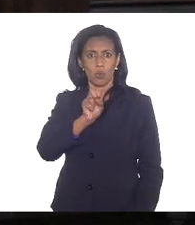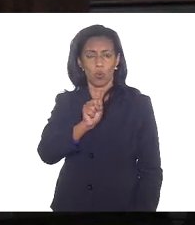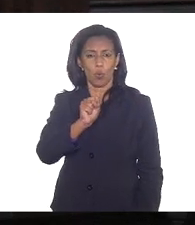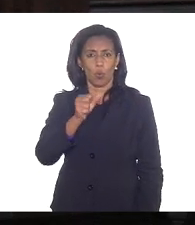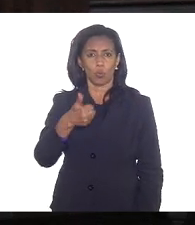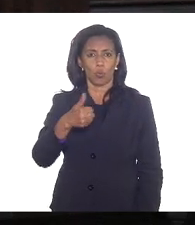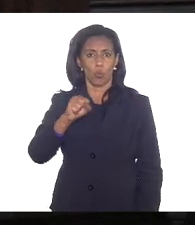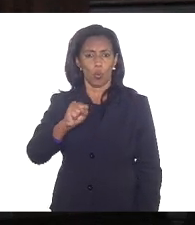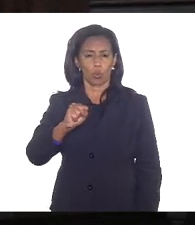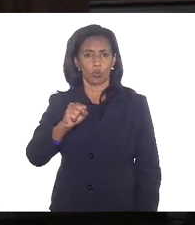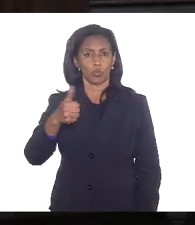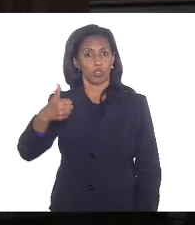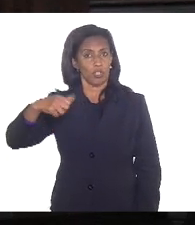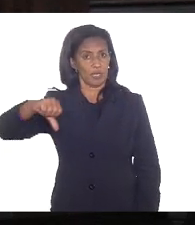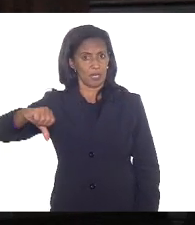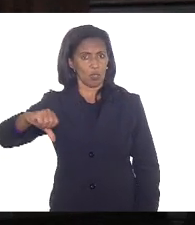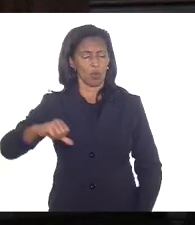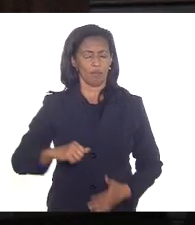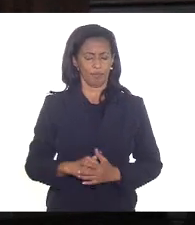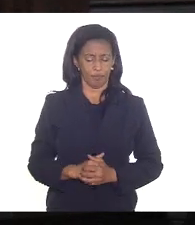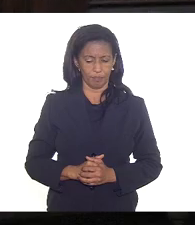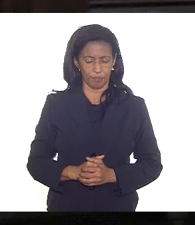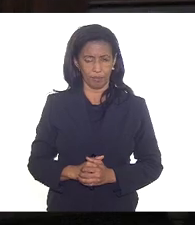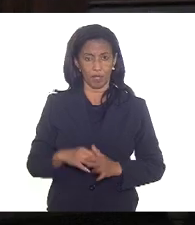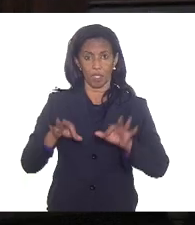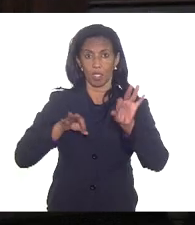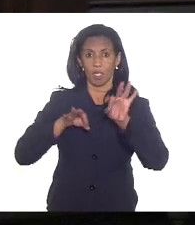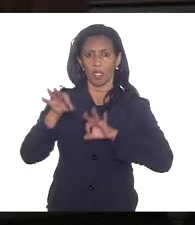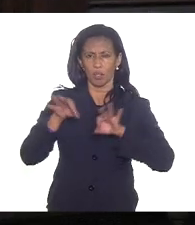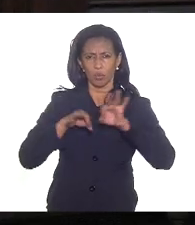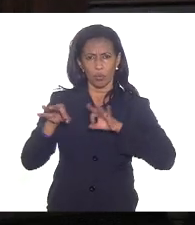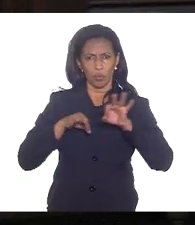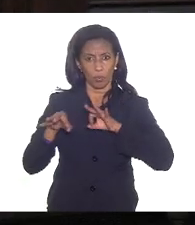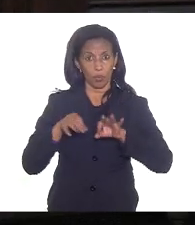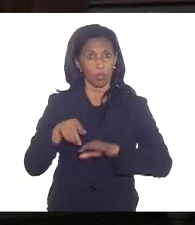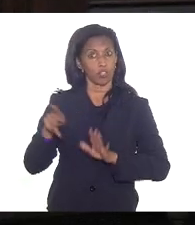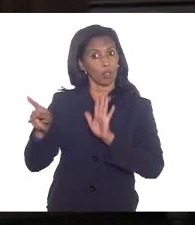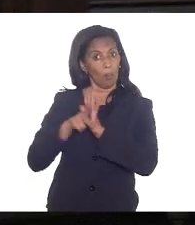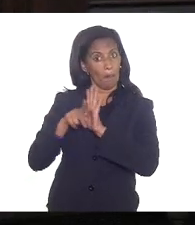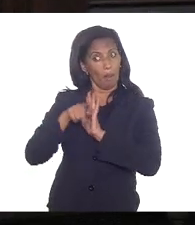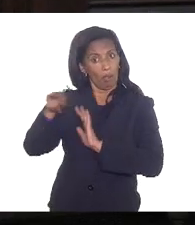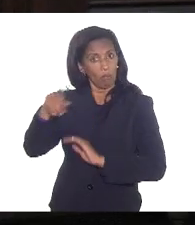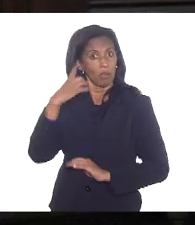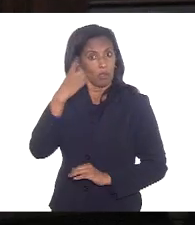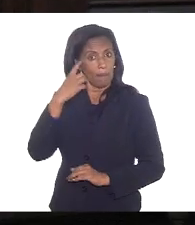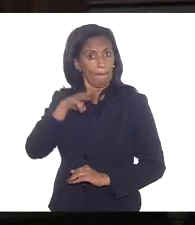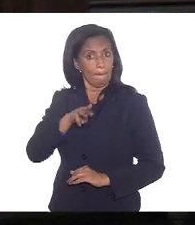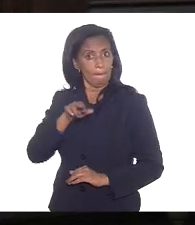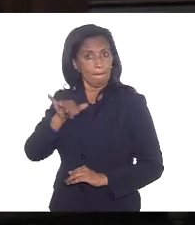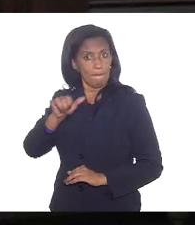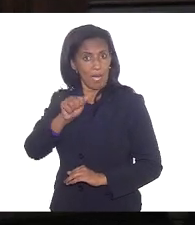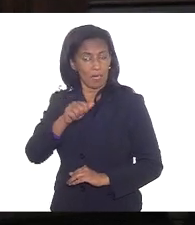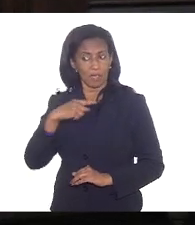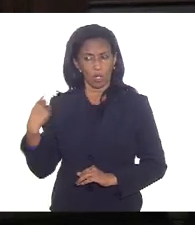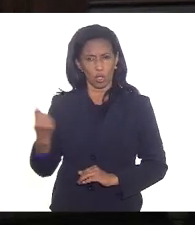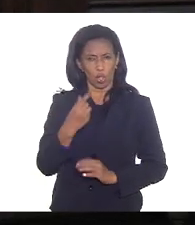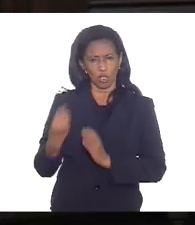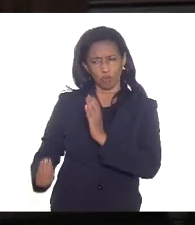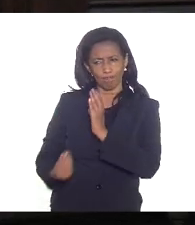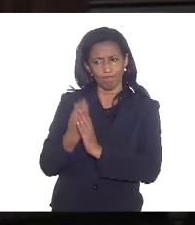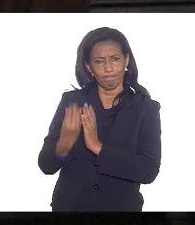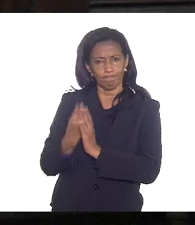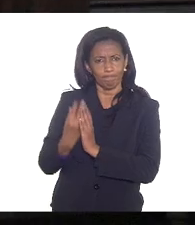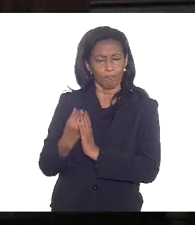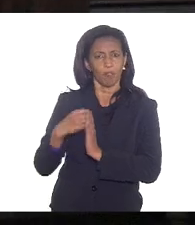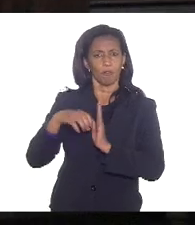588 de 19 e no projeto da deputada Martha Rocha nós produzimos uma